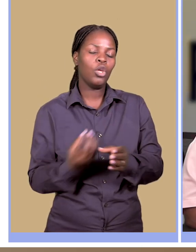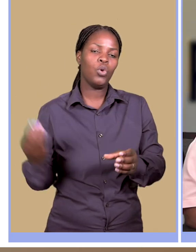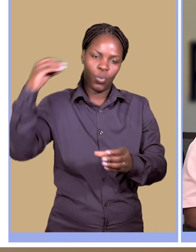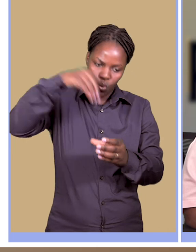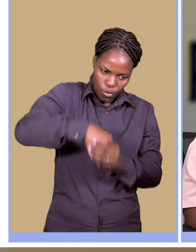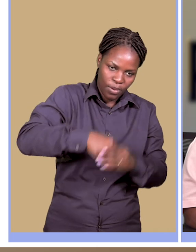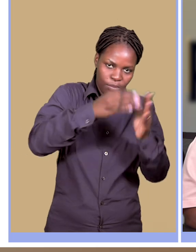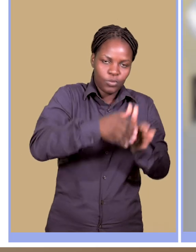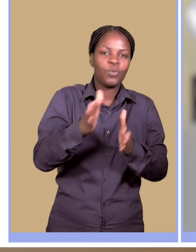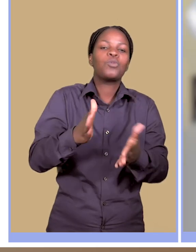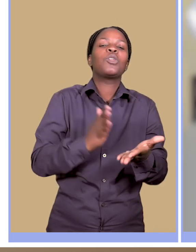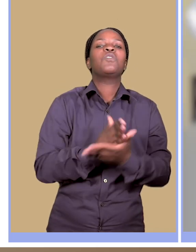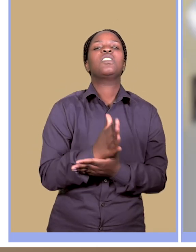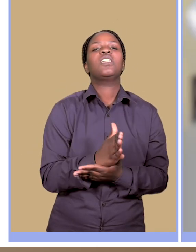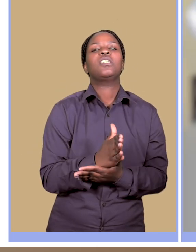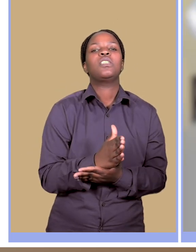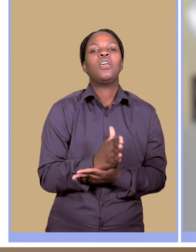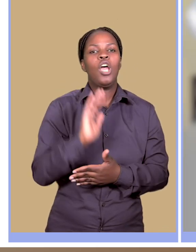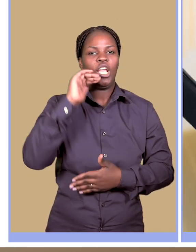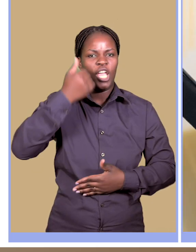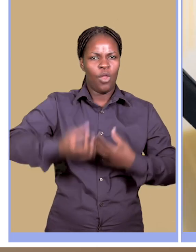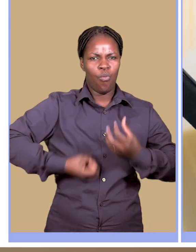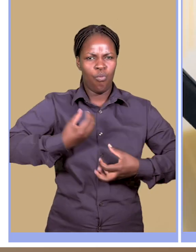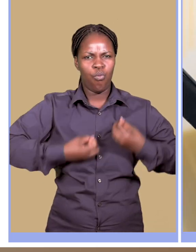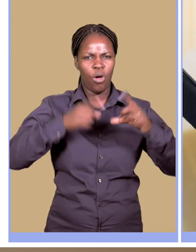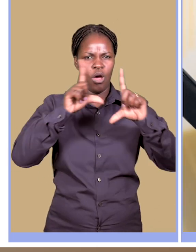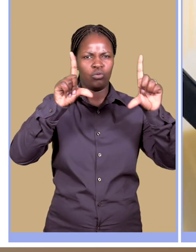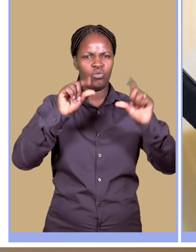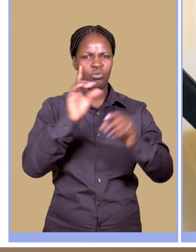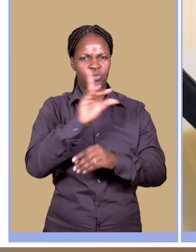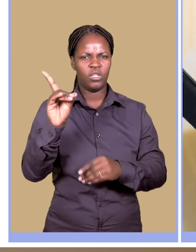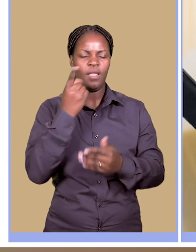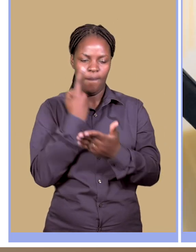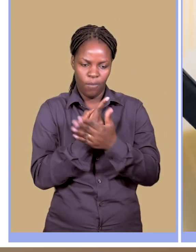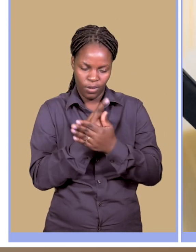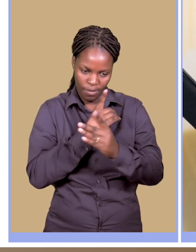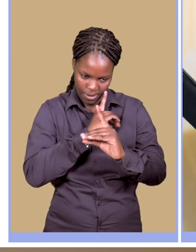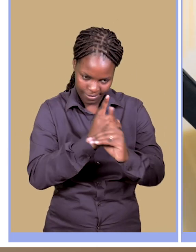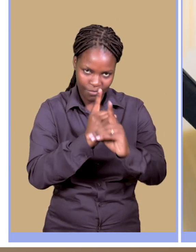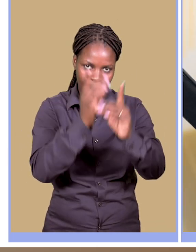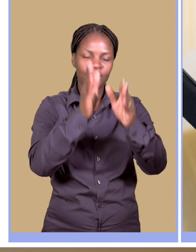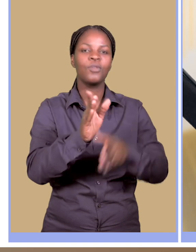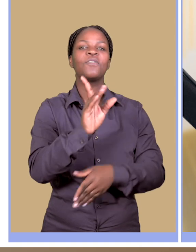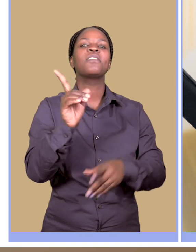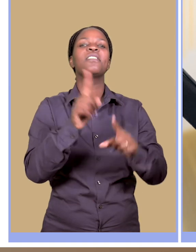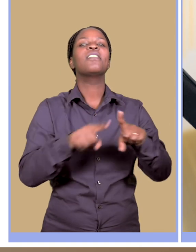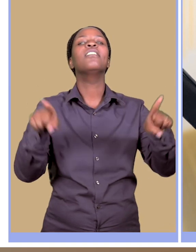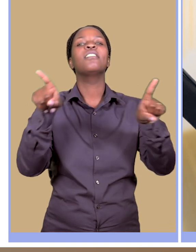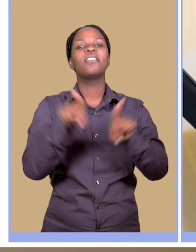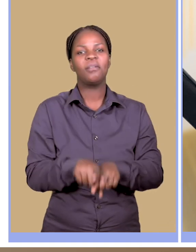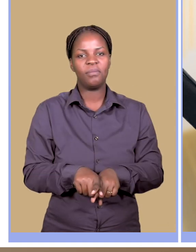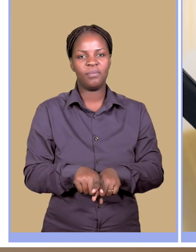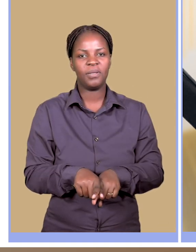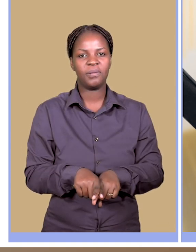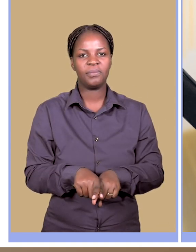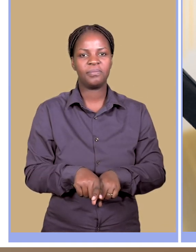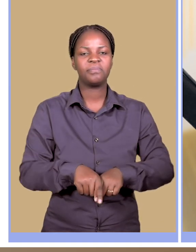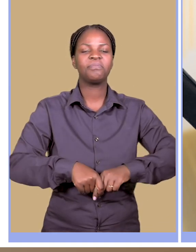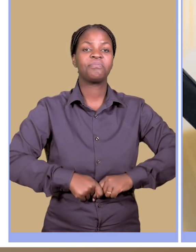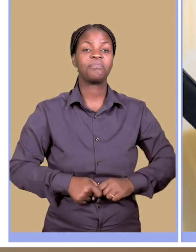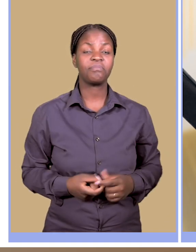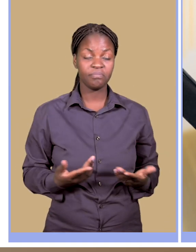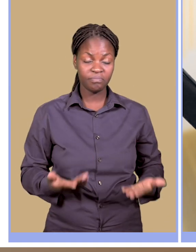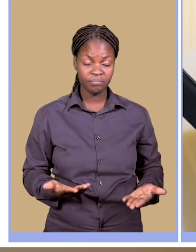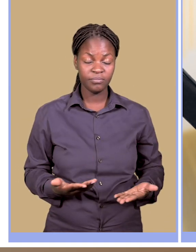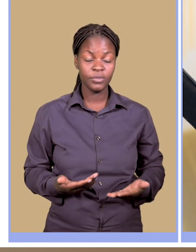sem nós. Exato. Então é muito importante a questão da planificação, olhando pessoas com deficiência nesta